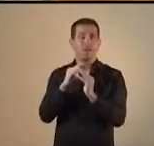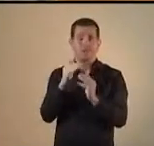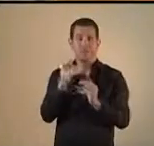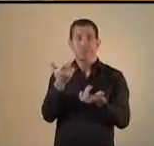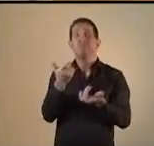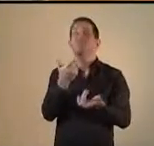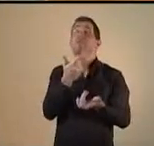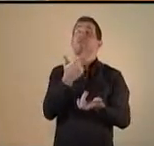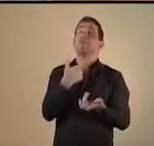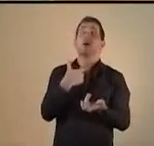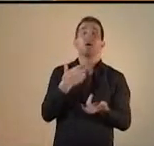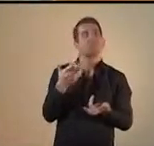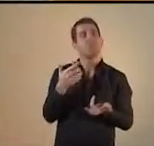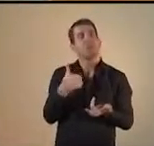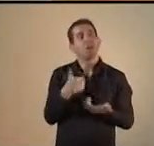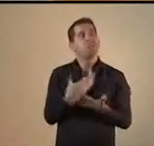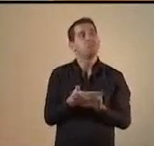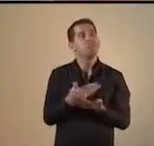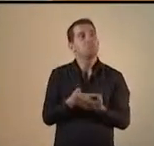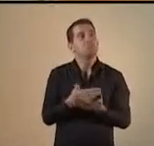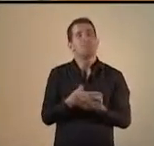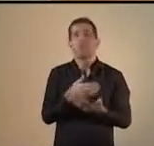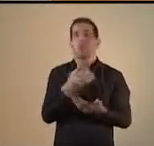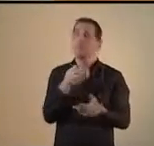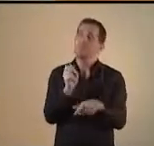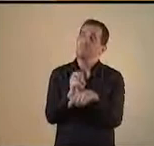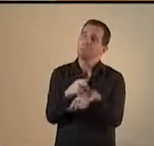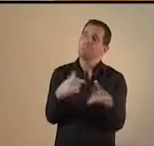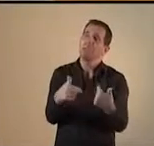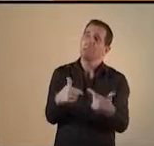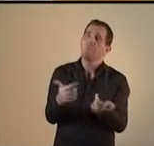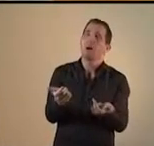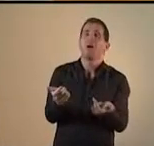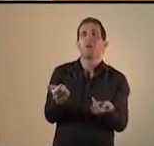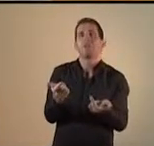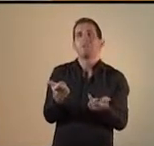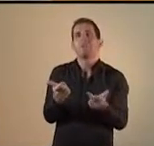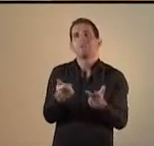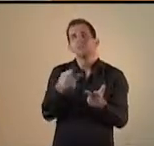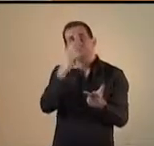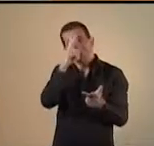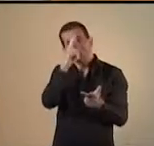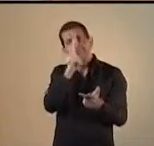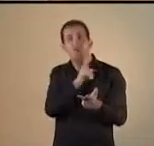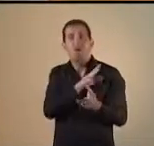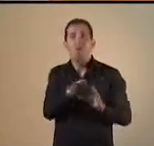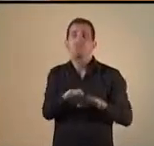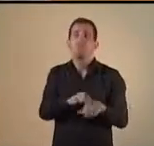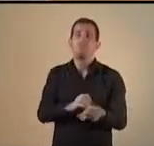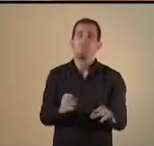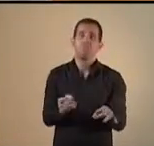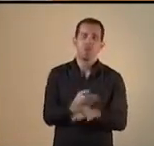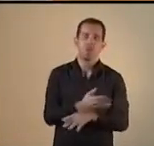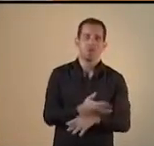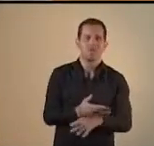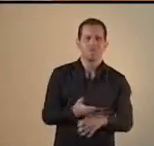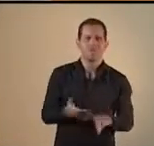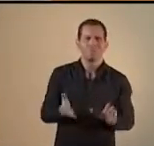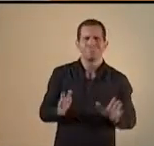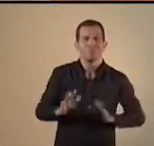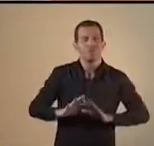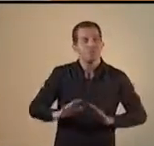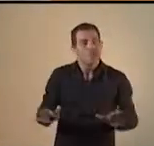estudar, ter um bom trabalho, me formar no ensino médio e pronto, e deu. Né? É isso e não quero